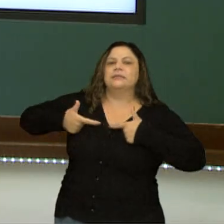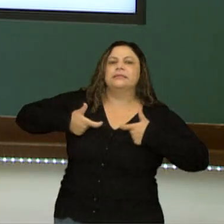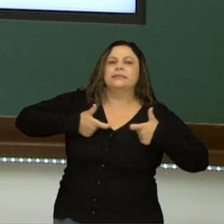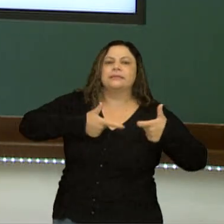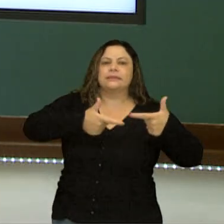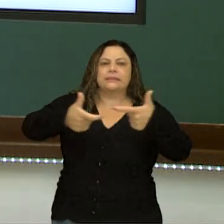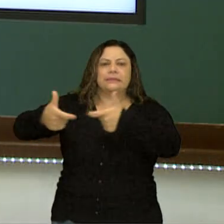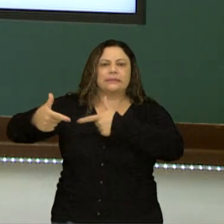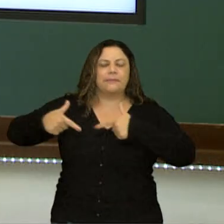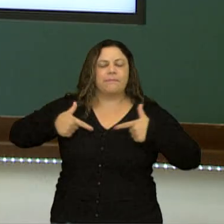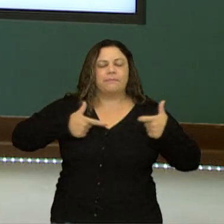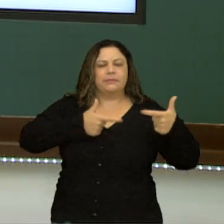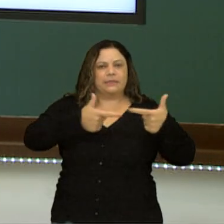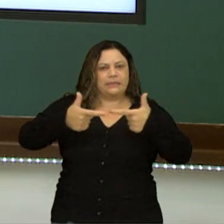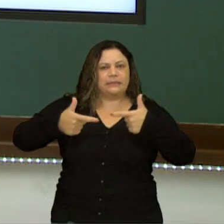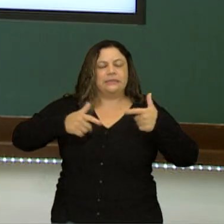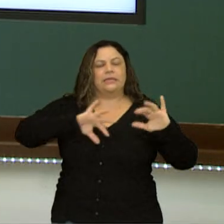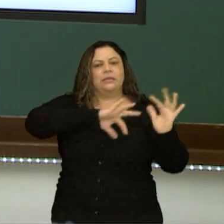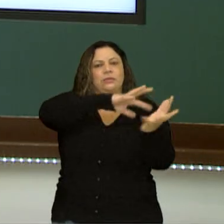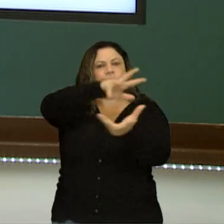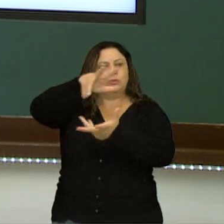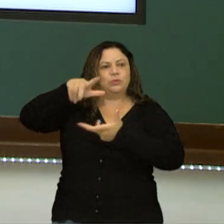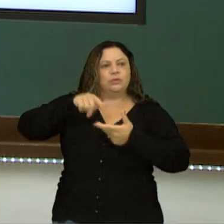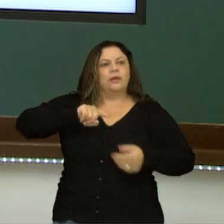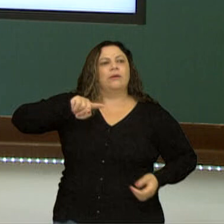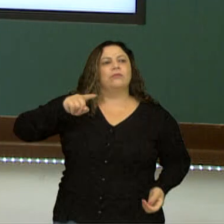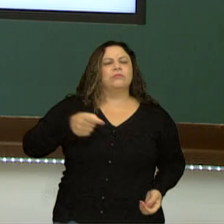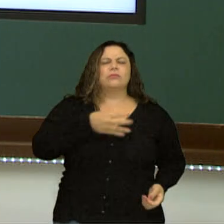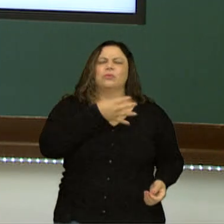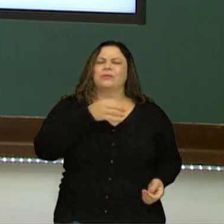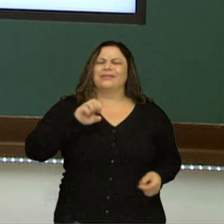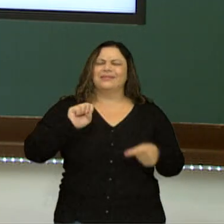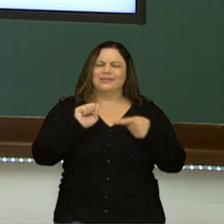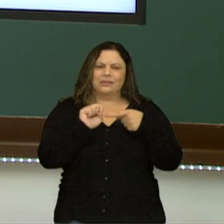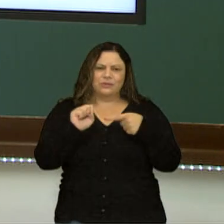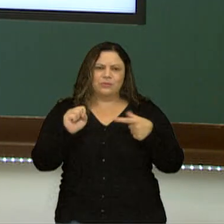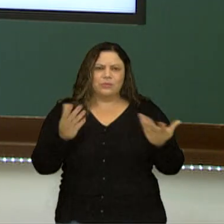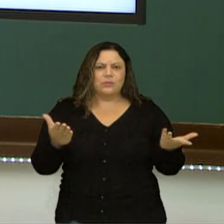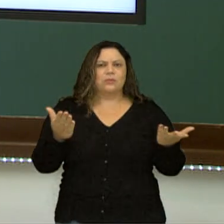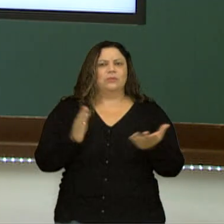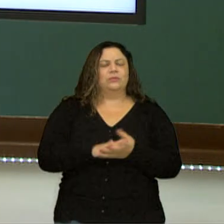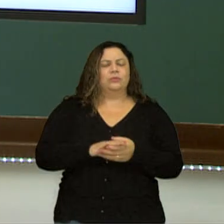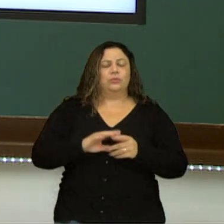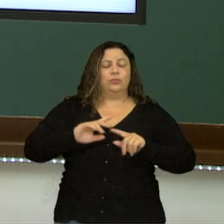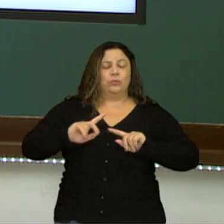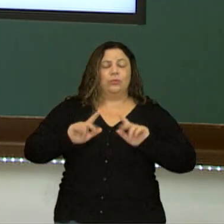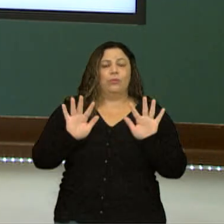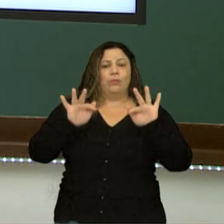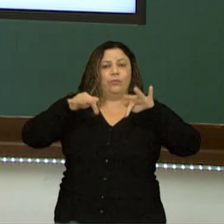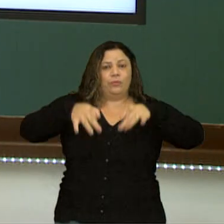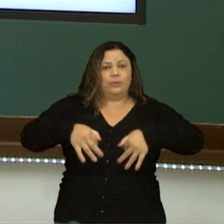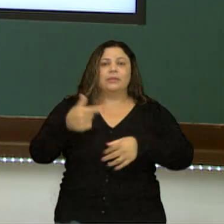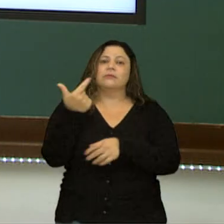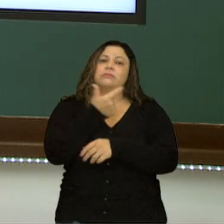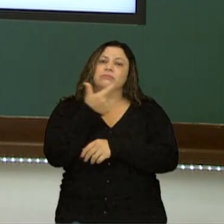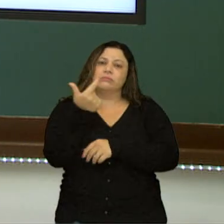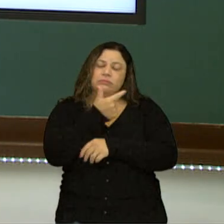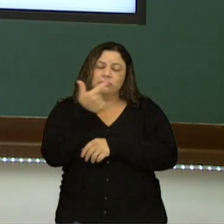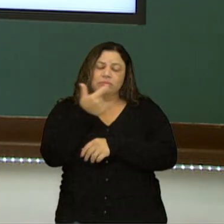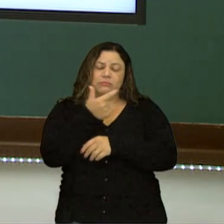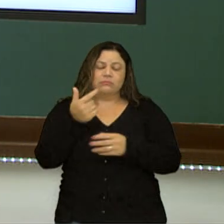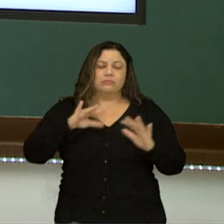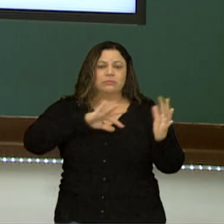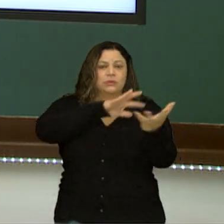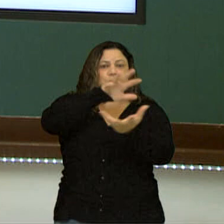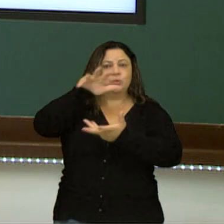48 essa declaração ela foi elaborada. Então nós temos aí, recém-saída da Segunda Guerra Mundial, tivemos a Primeira Guerra